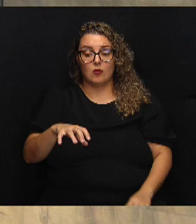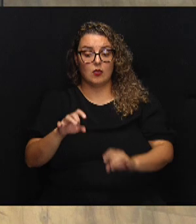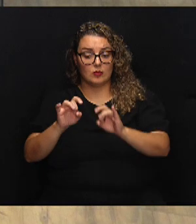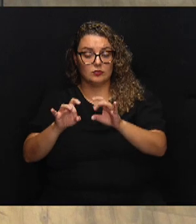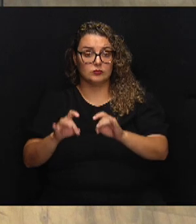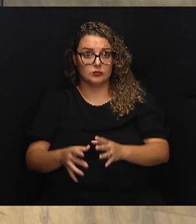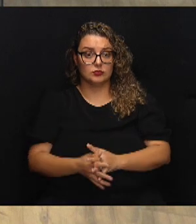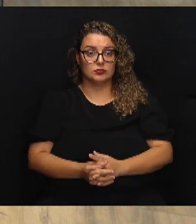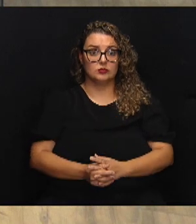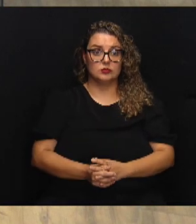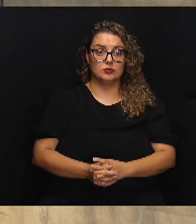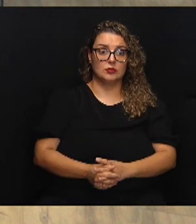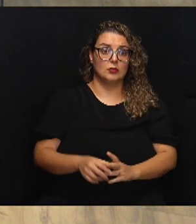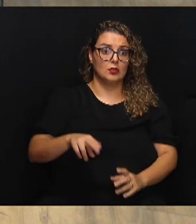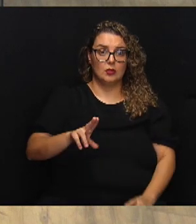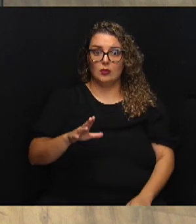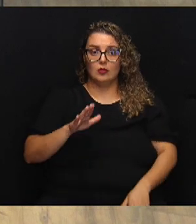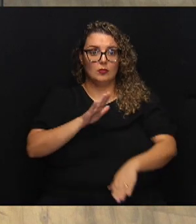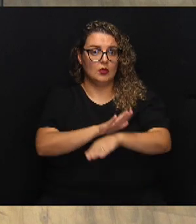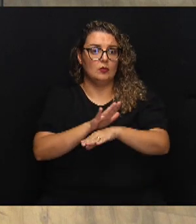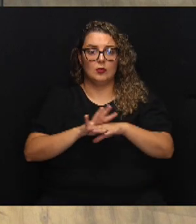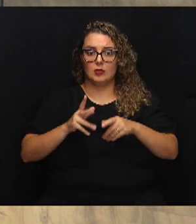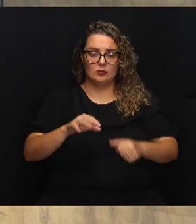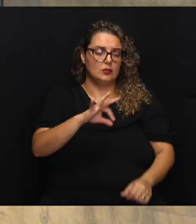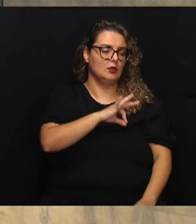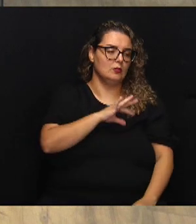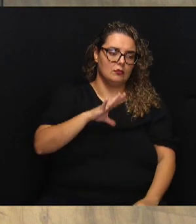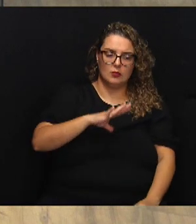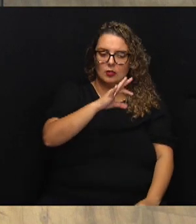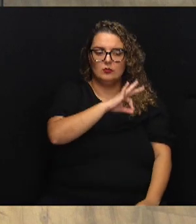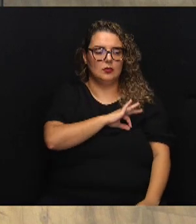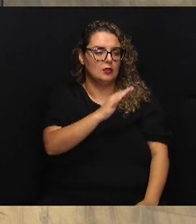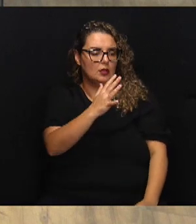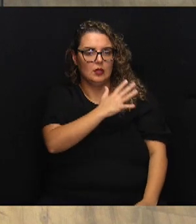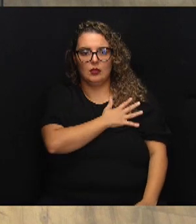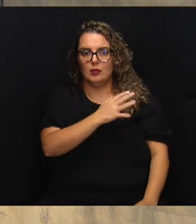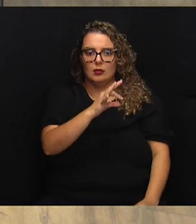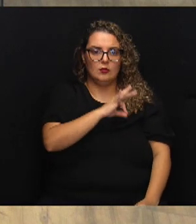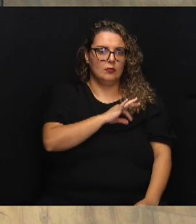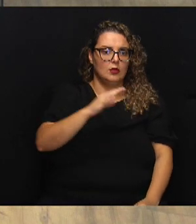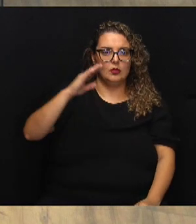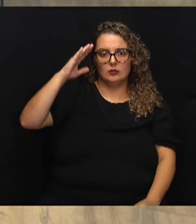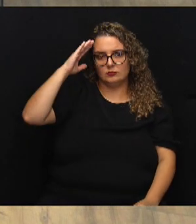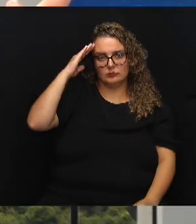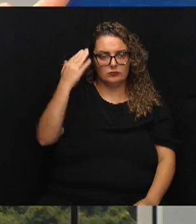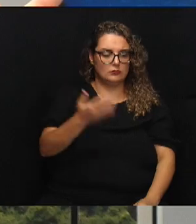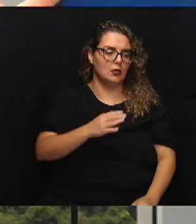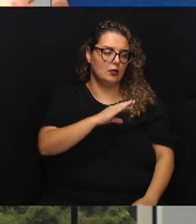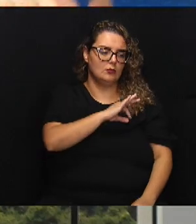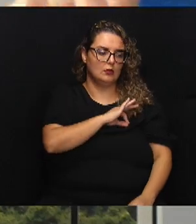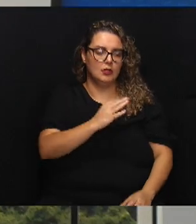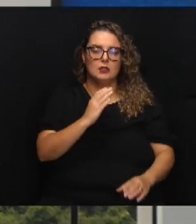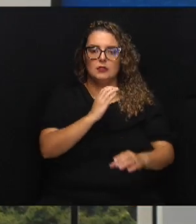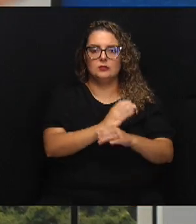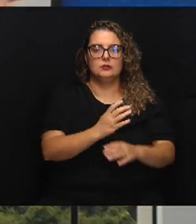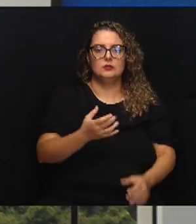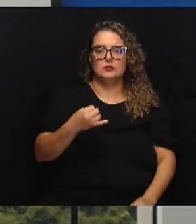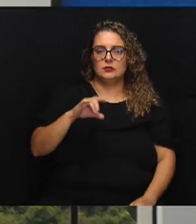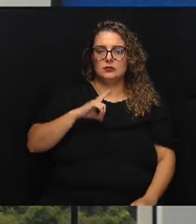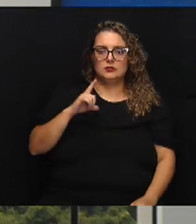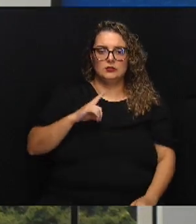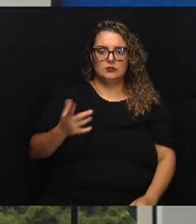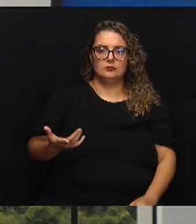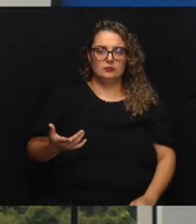específico ou se tem que ser uma ajuda de todos, da Guarda Municipal, da Polícia Civil, da Polícia Militar, e se tem um efetivo, você entende